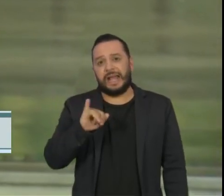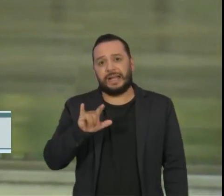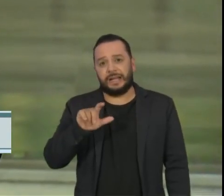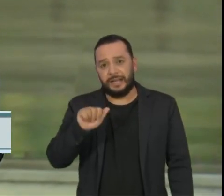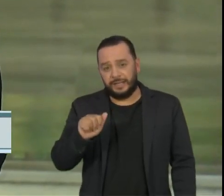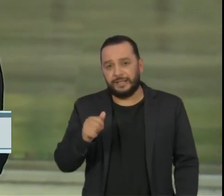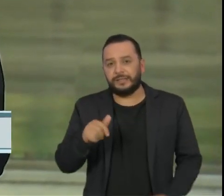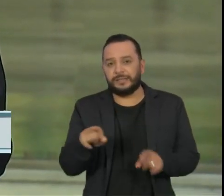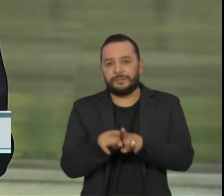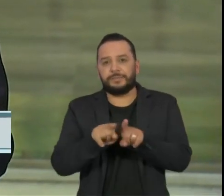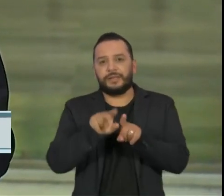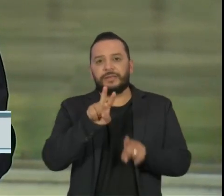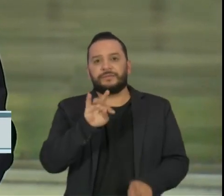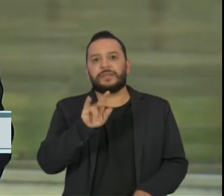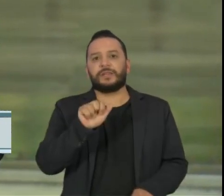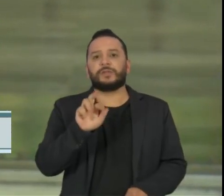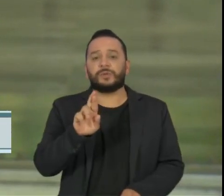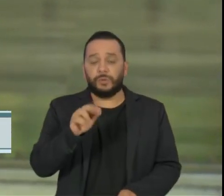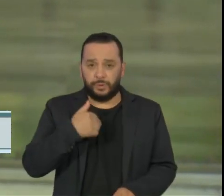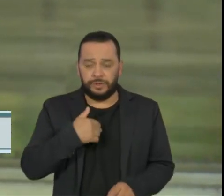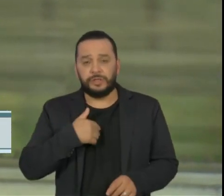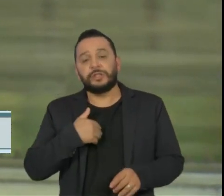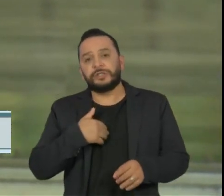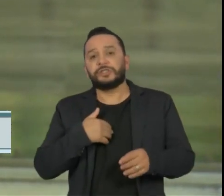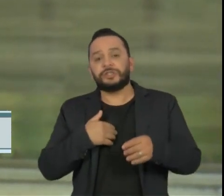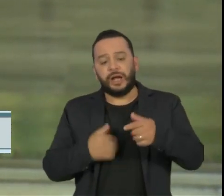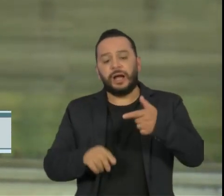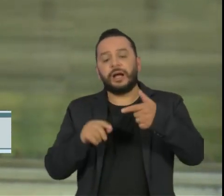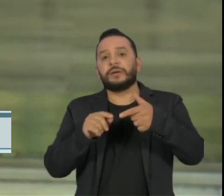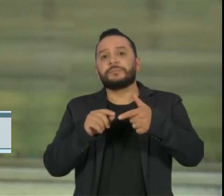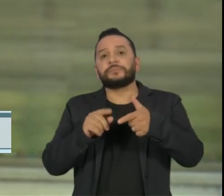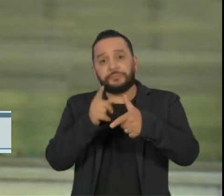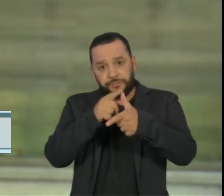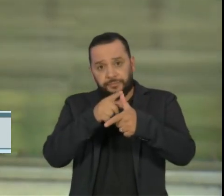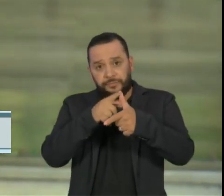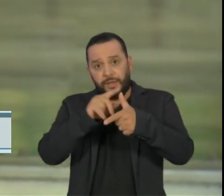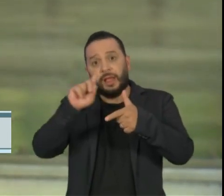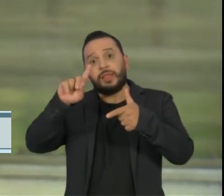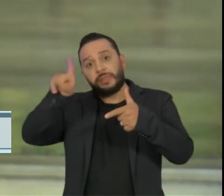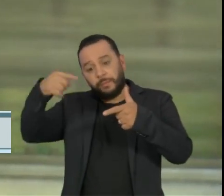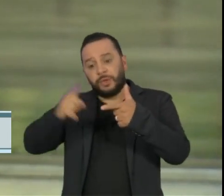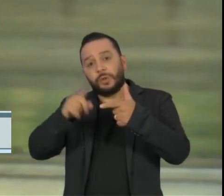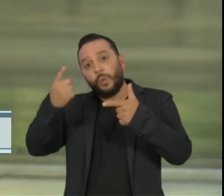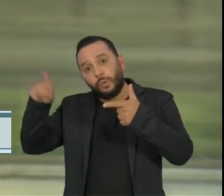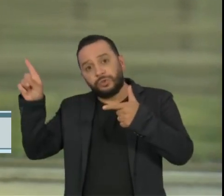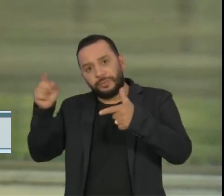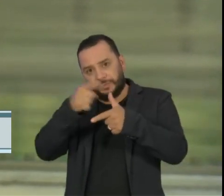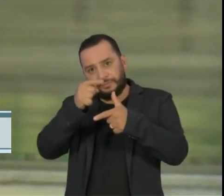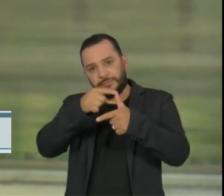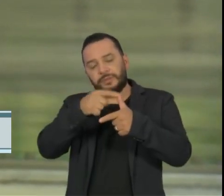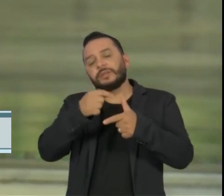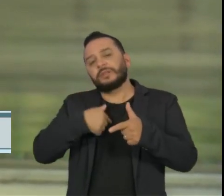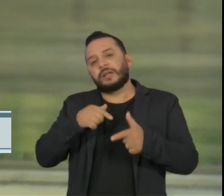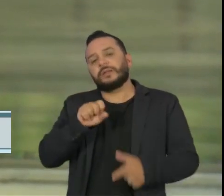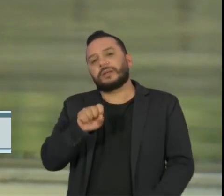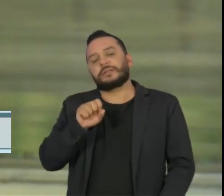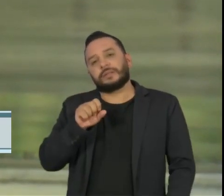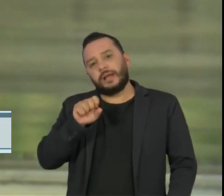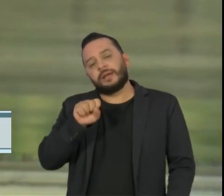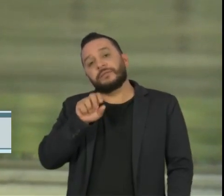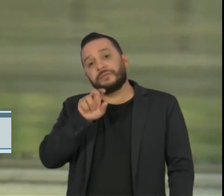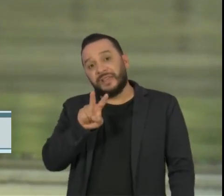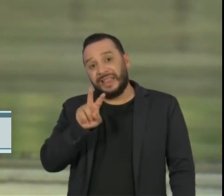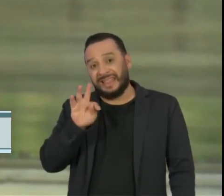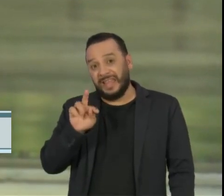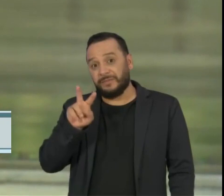Vamos agora, é a antepenúltima pergunta, ela é virtual, da VTV, SBT, Luciana Moledas. Luciana, boa